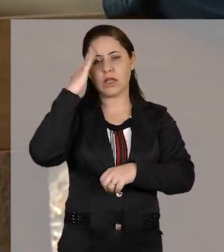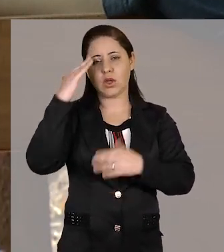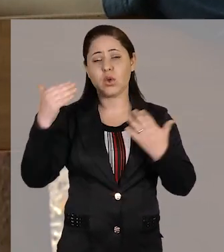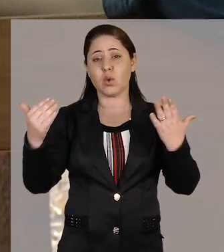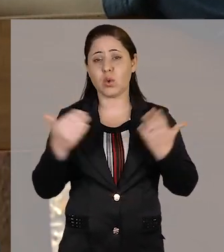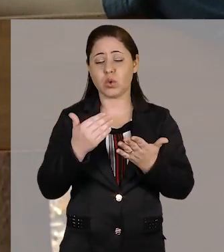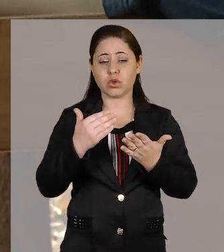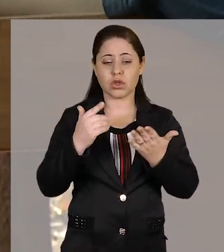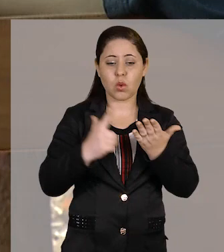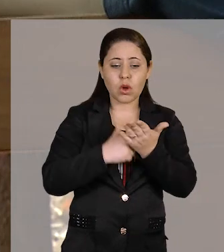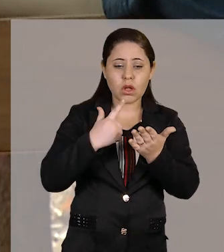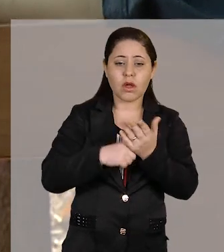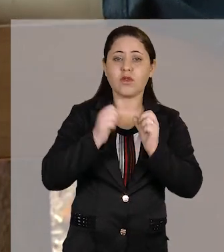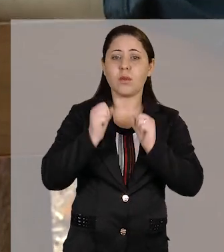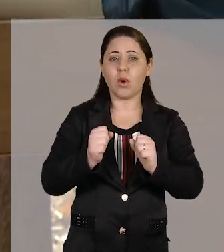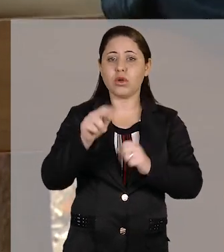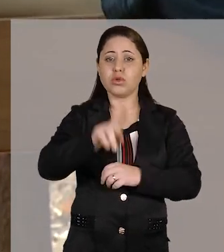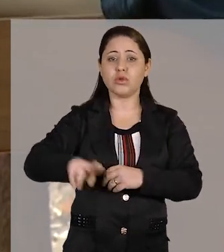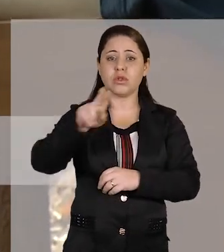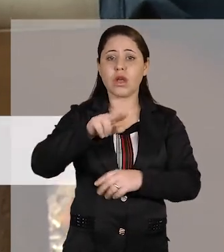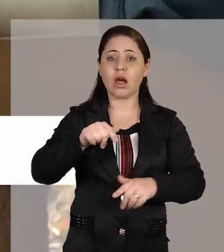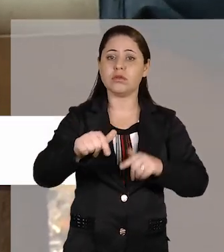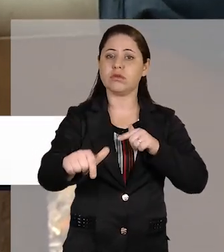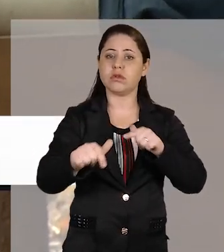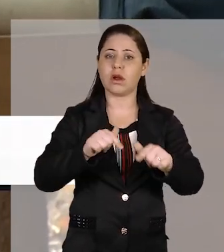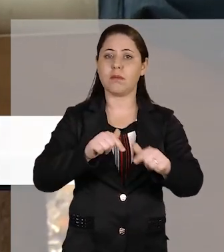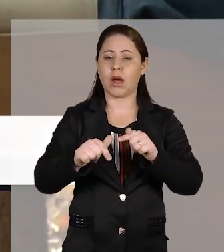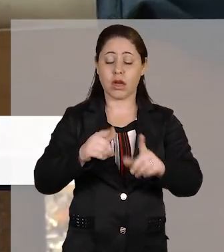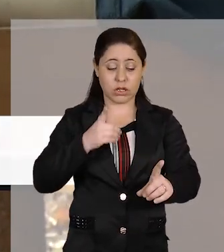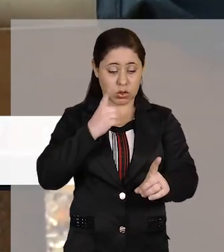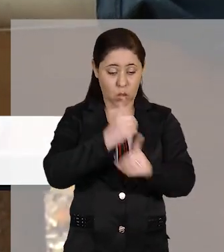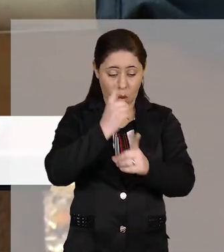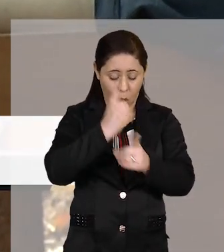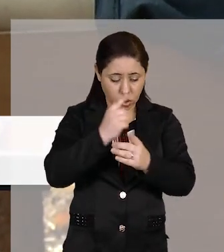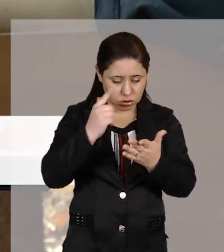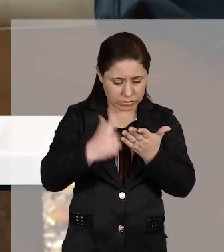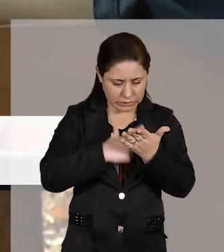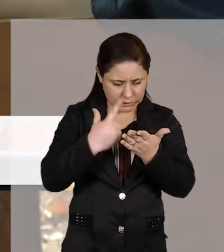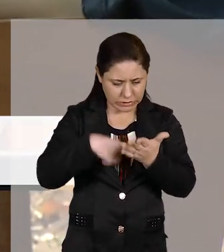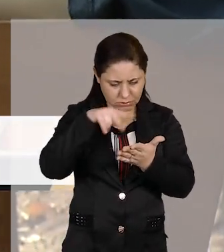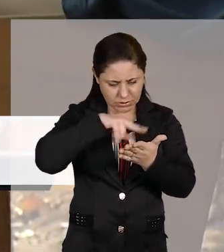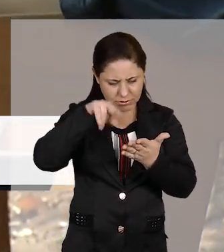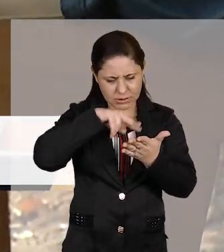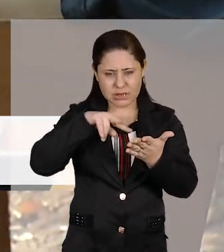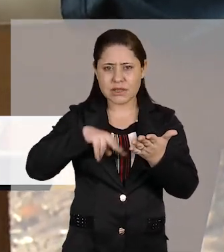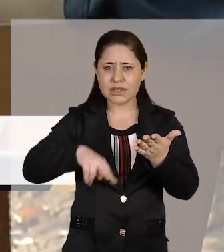um instrumento de trabalho para essas pessoas. Elas realmente encontram aqui